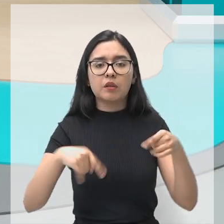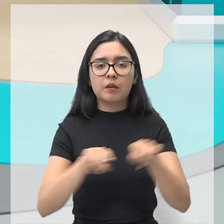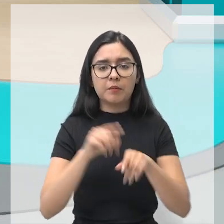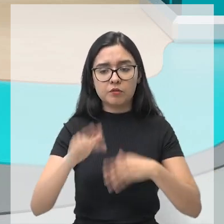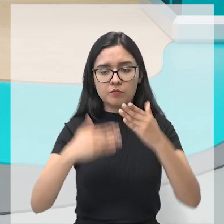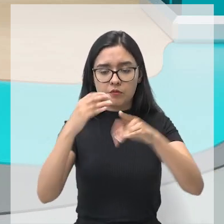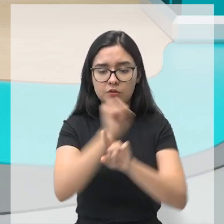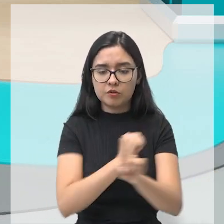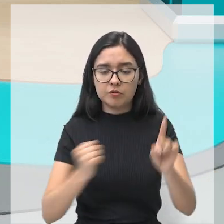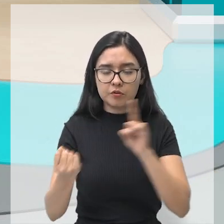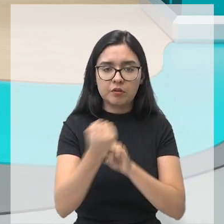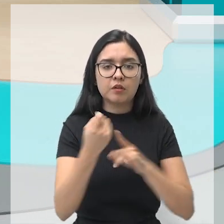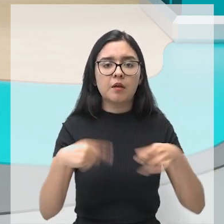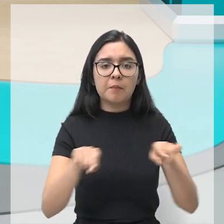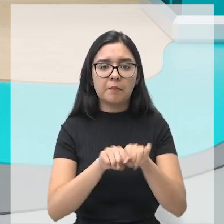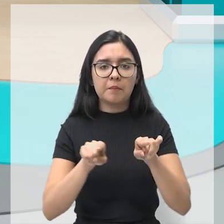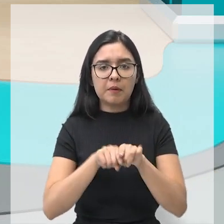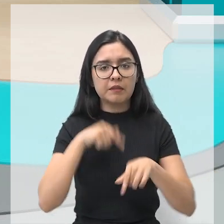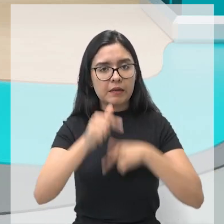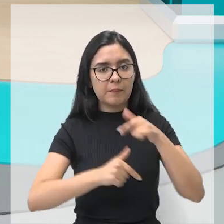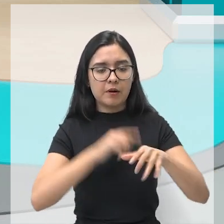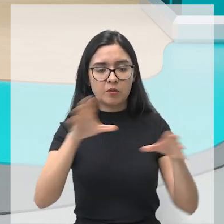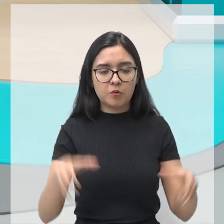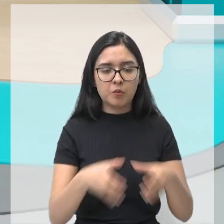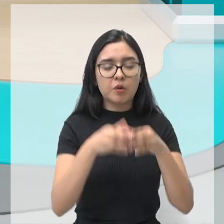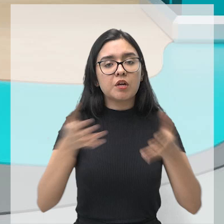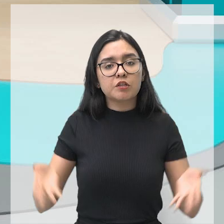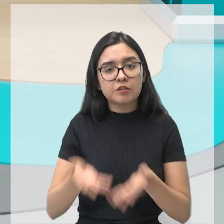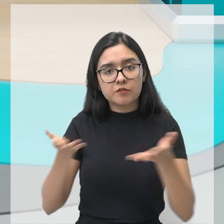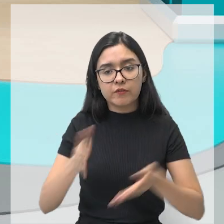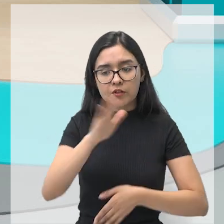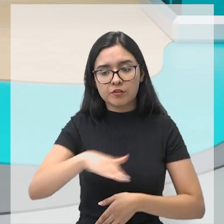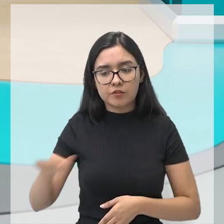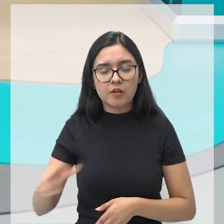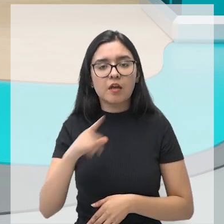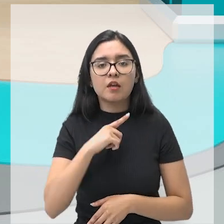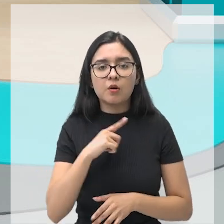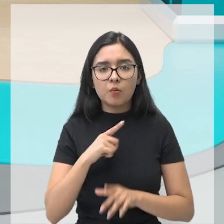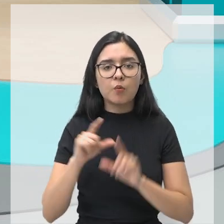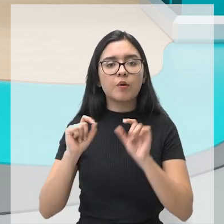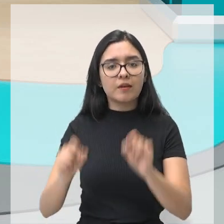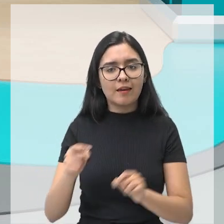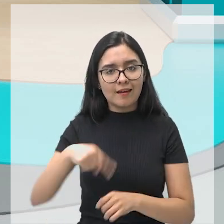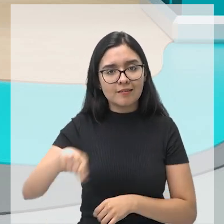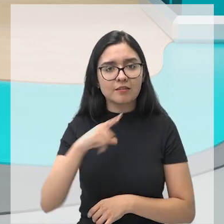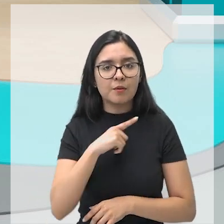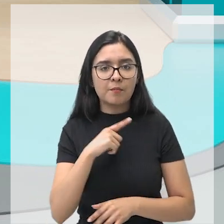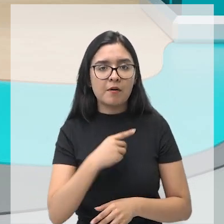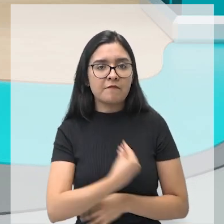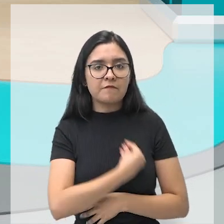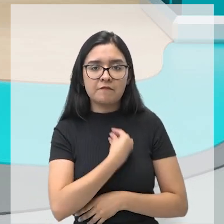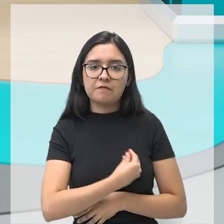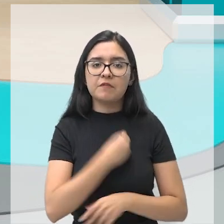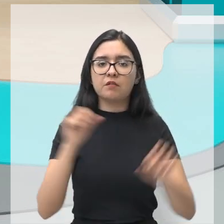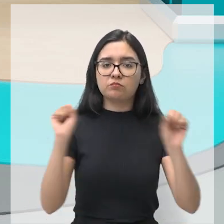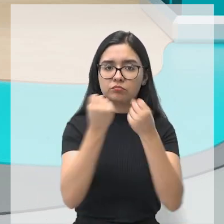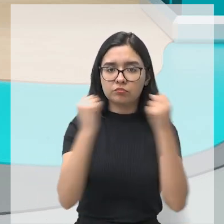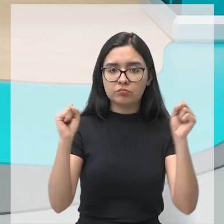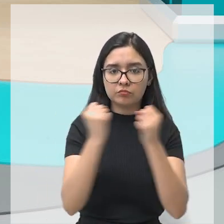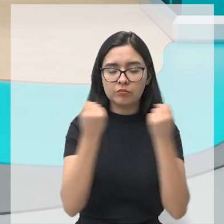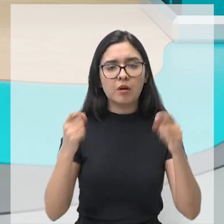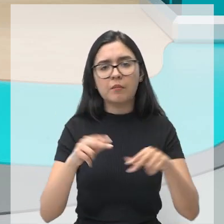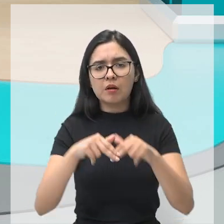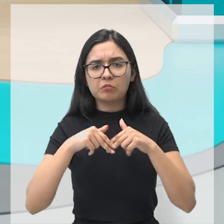e espírito de equipe, ela estimula as crianças a trilharem ali uma vida esportiva saudável. Isso porque ela não tem nenhum